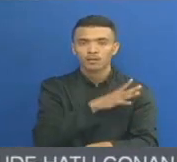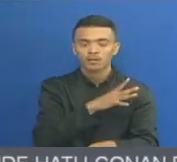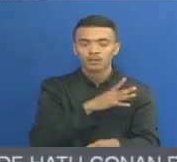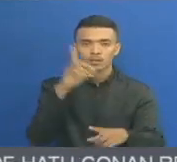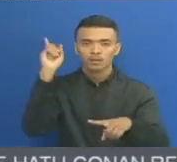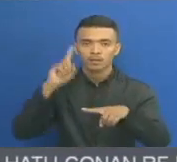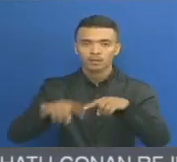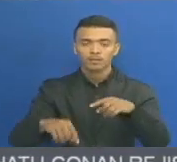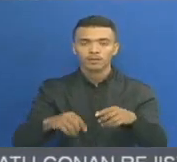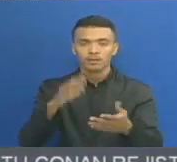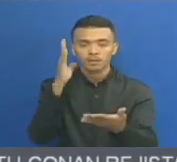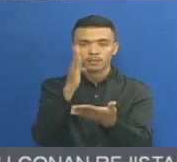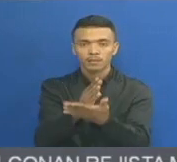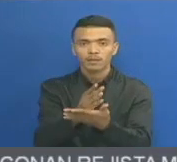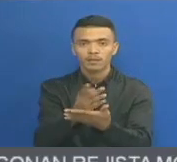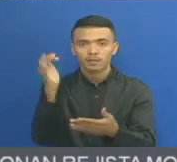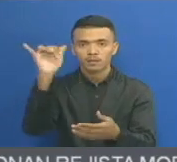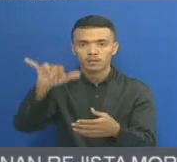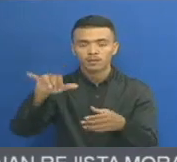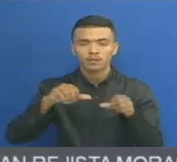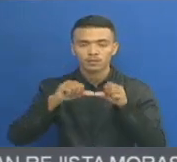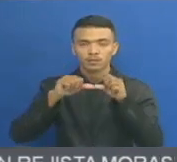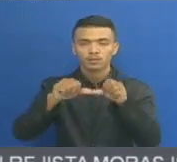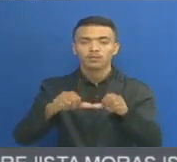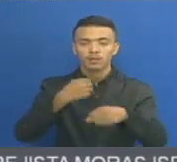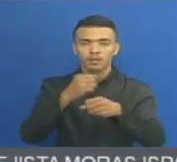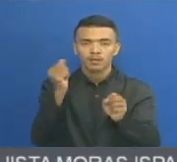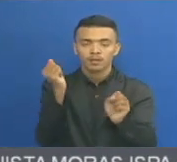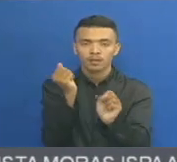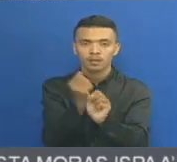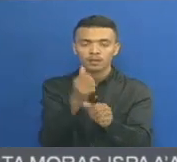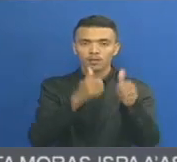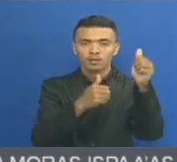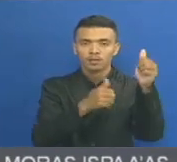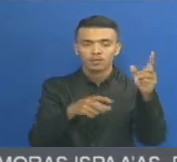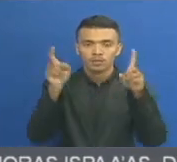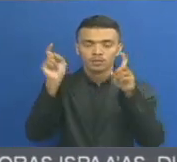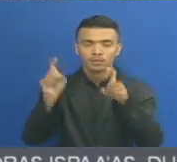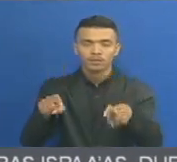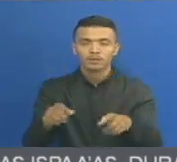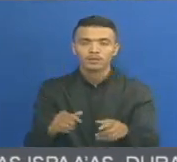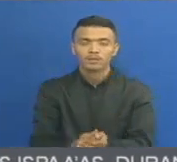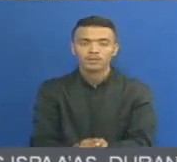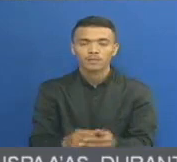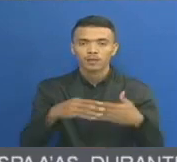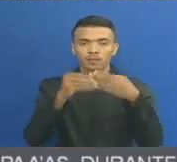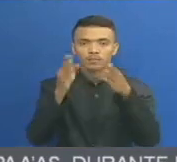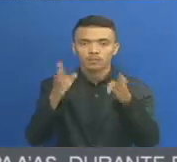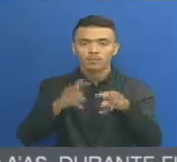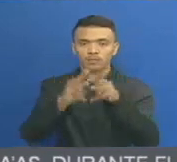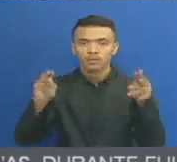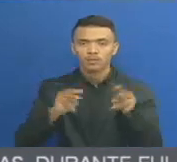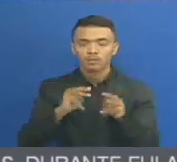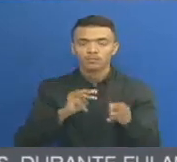bele desanim sira kutuwa atwa kus barkata tu sira no mita. Administrador município